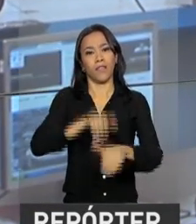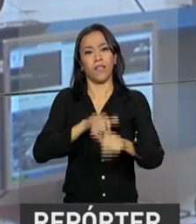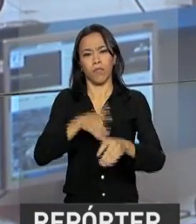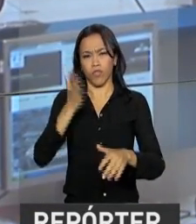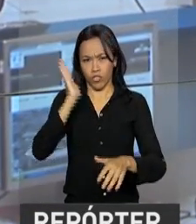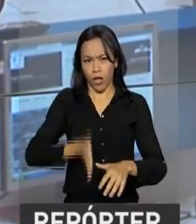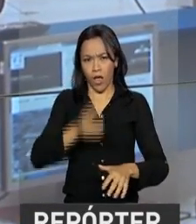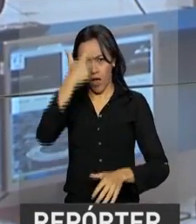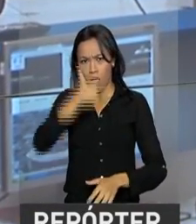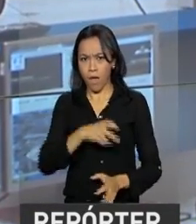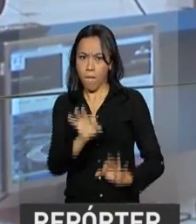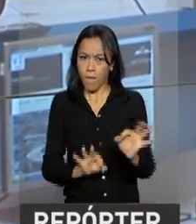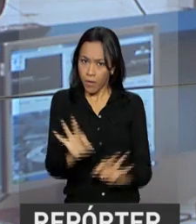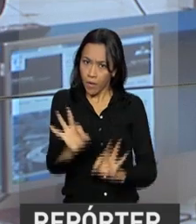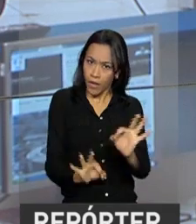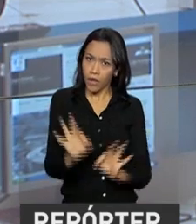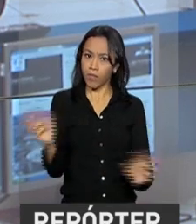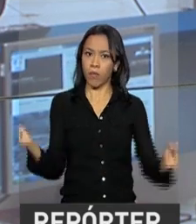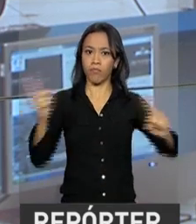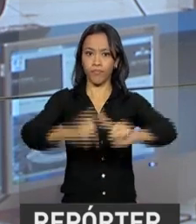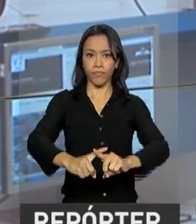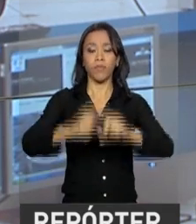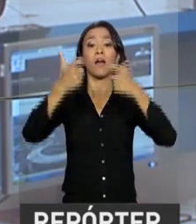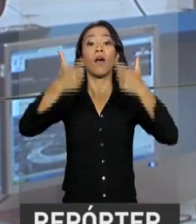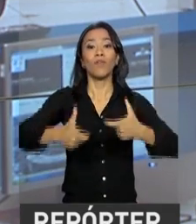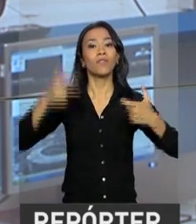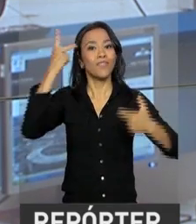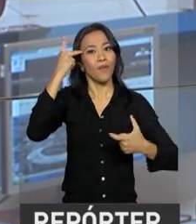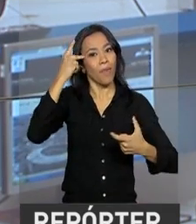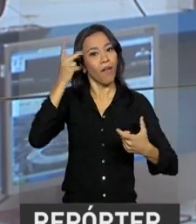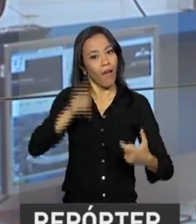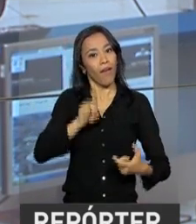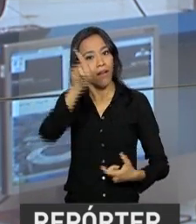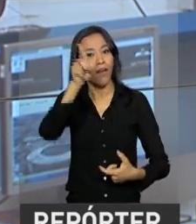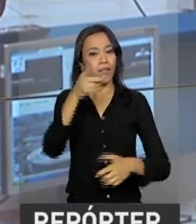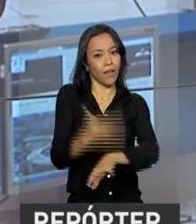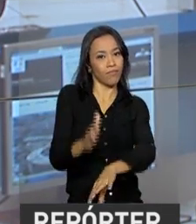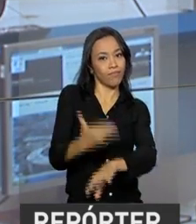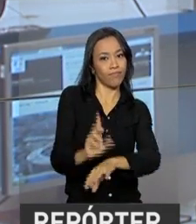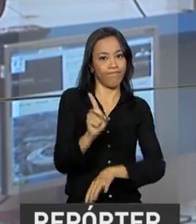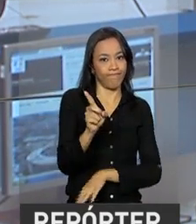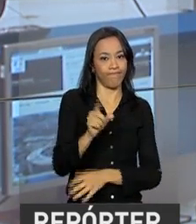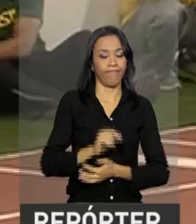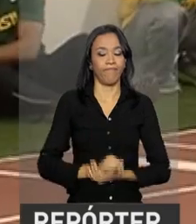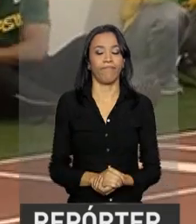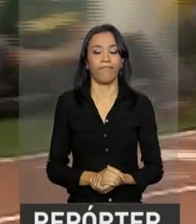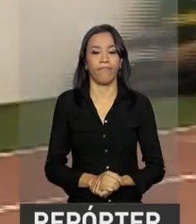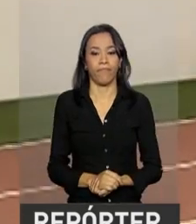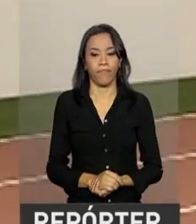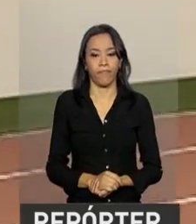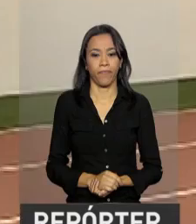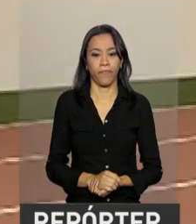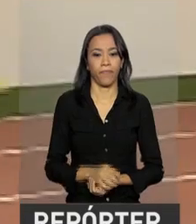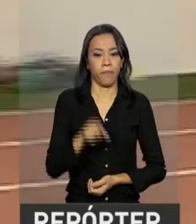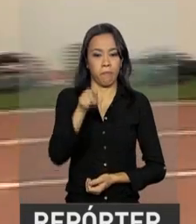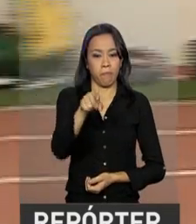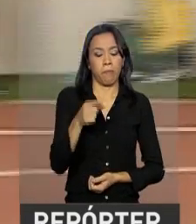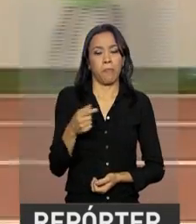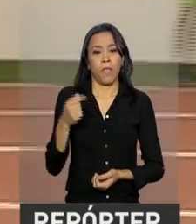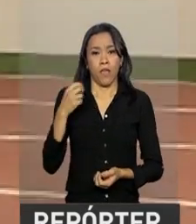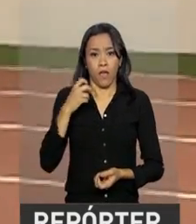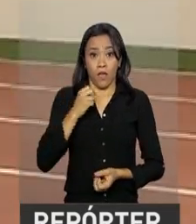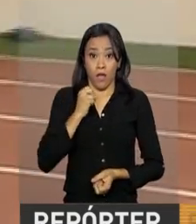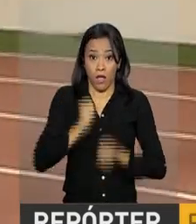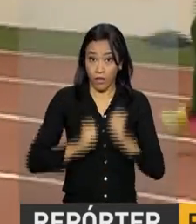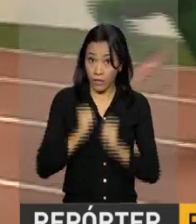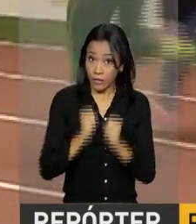preparação final para as competições E é em São Paulo onde os atletas fazem esse trabalho o atletismo é a